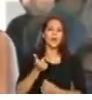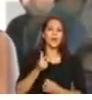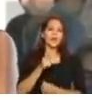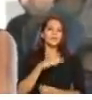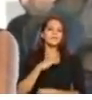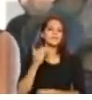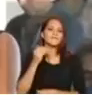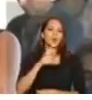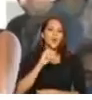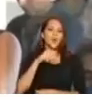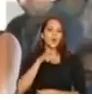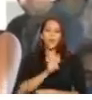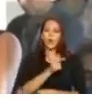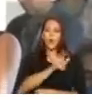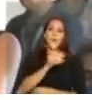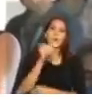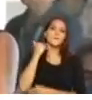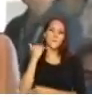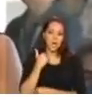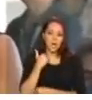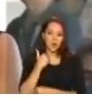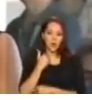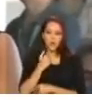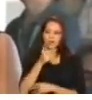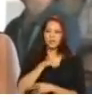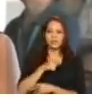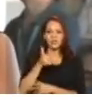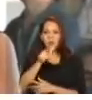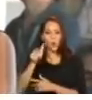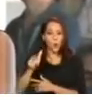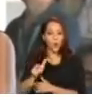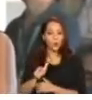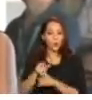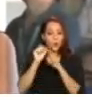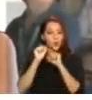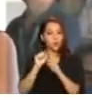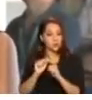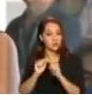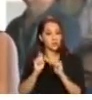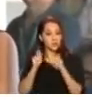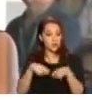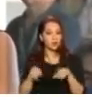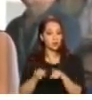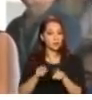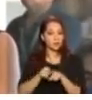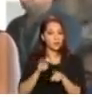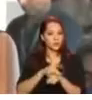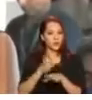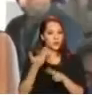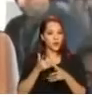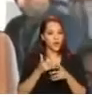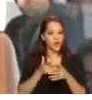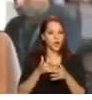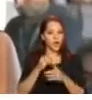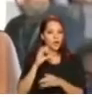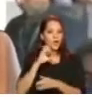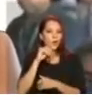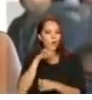por exemplo, vai entrar no que o senhor falou, presidente, sobre a conta digital também?